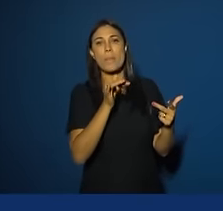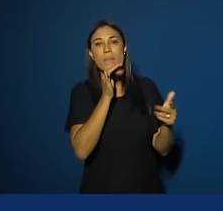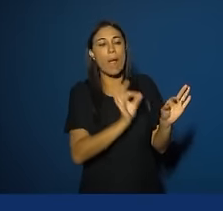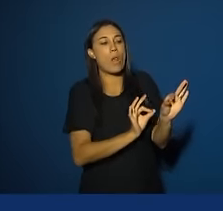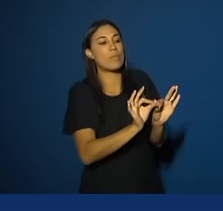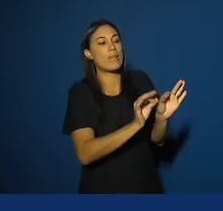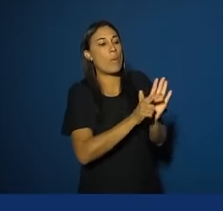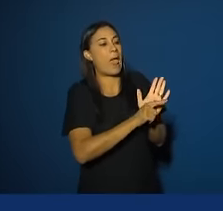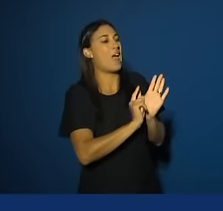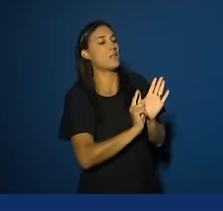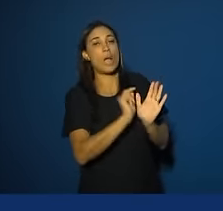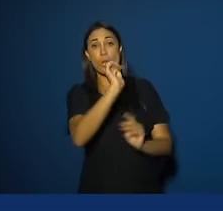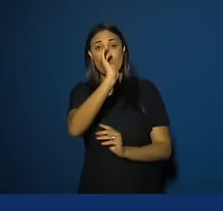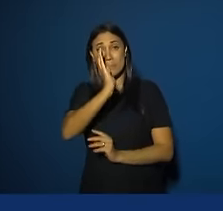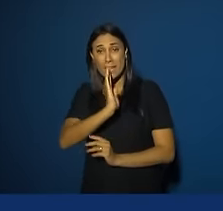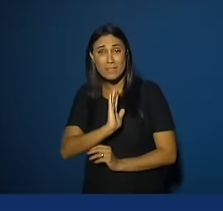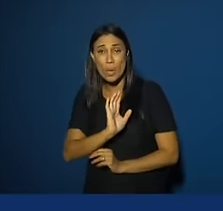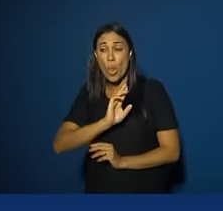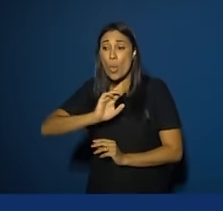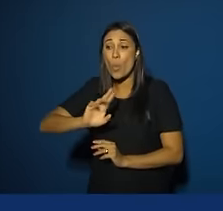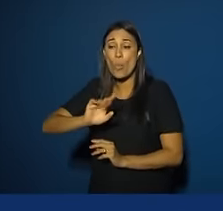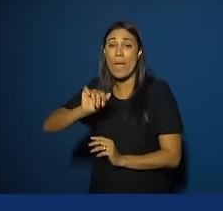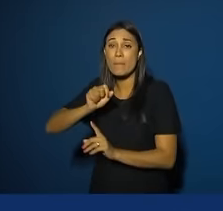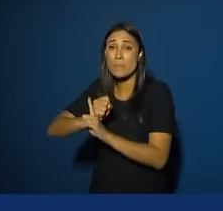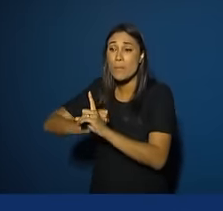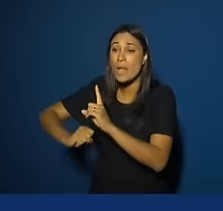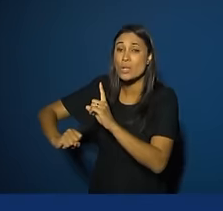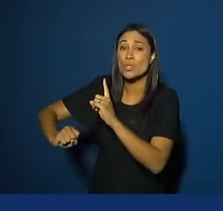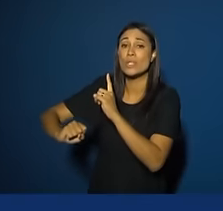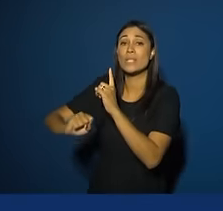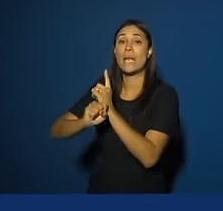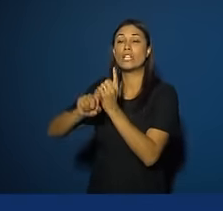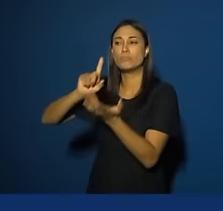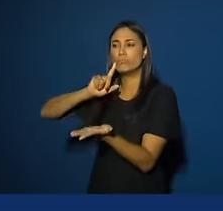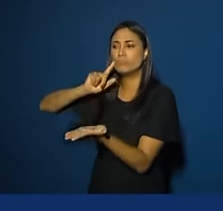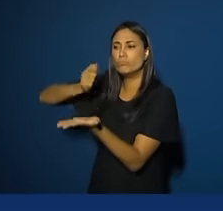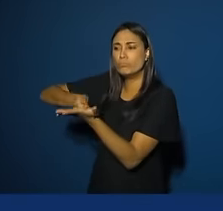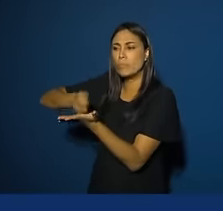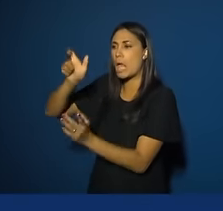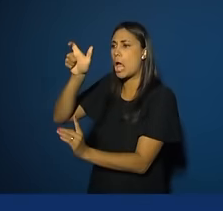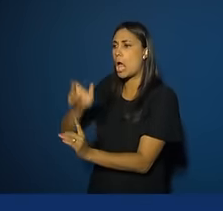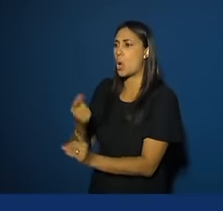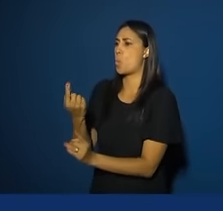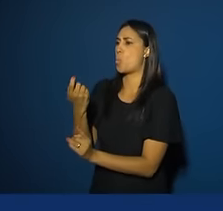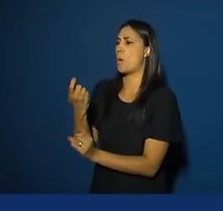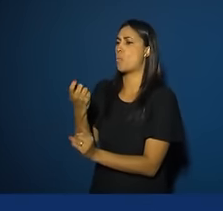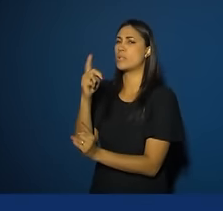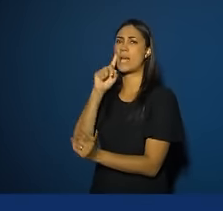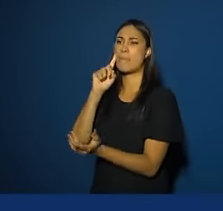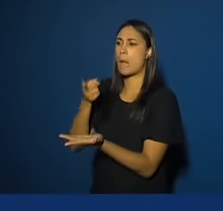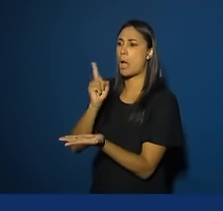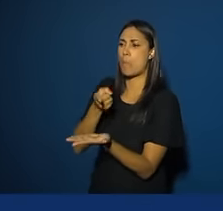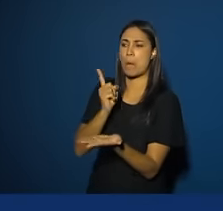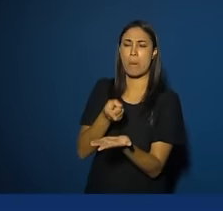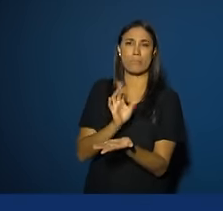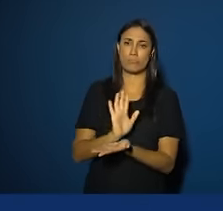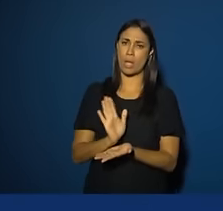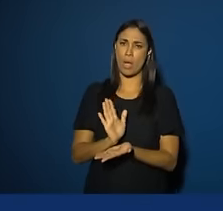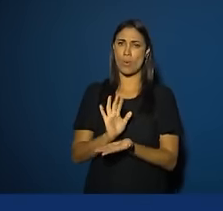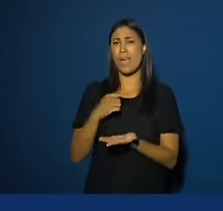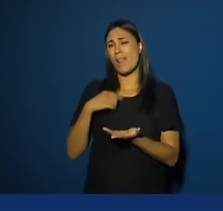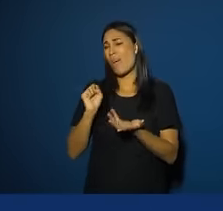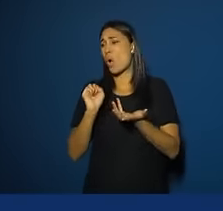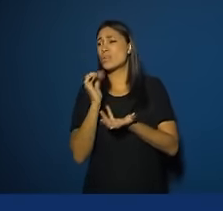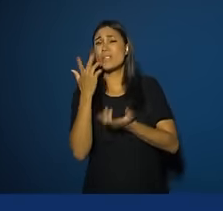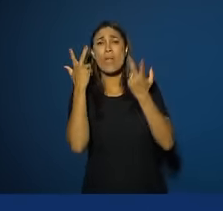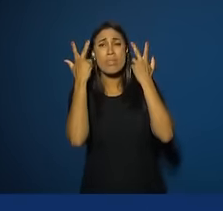planejadas o Brasil não vive uma sociedade que é determinada por alguém que vai ser assim ou vai ser assado elas